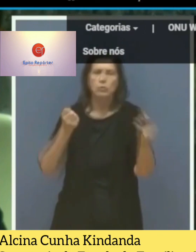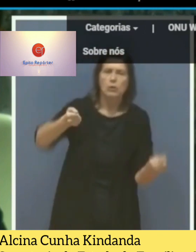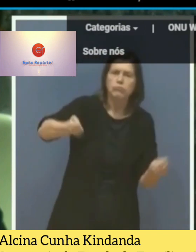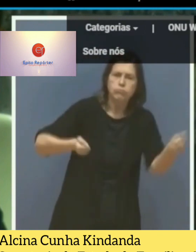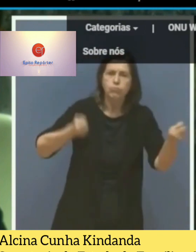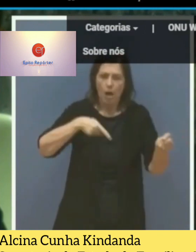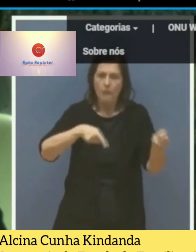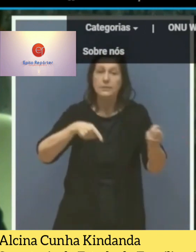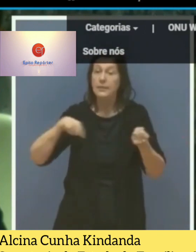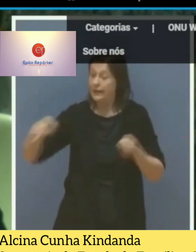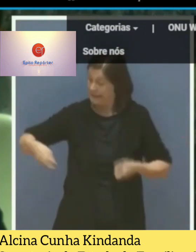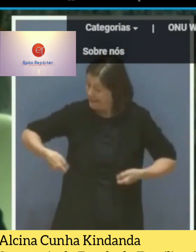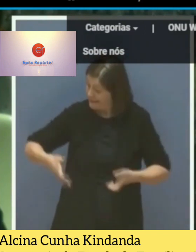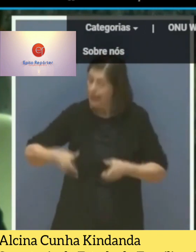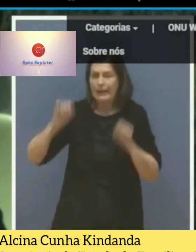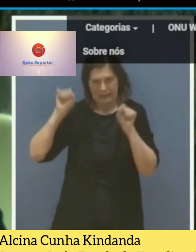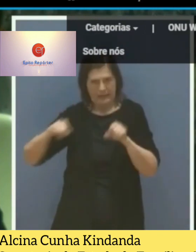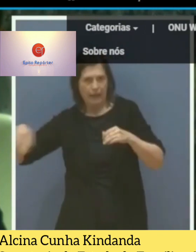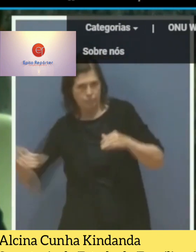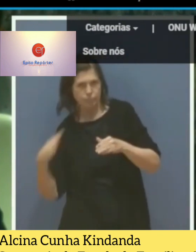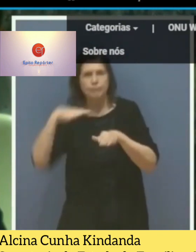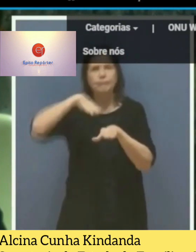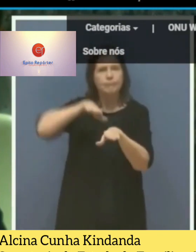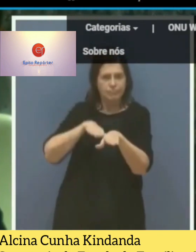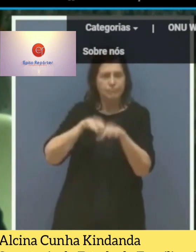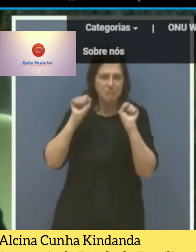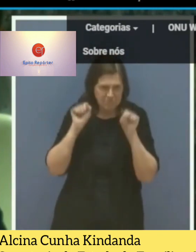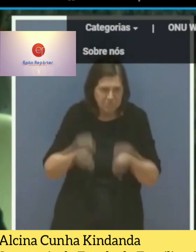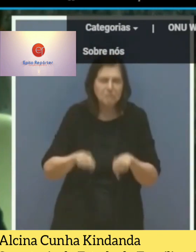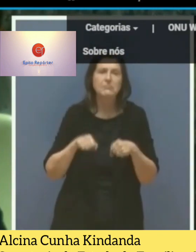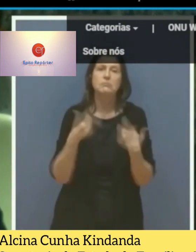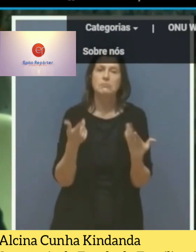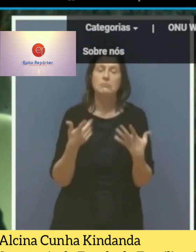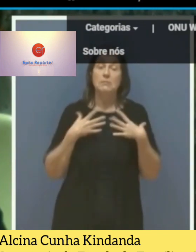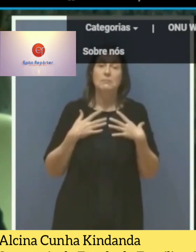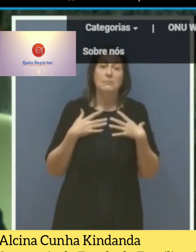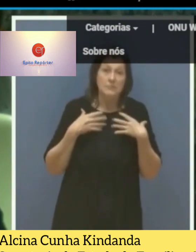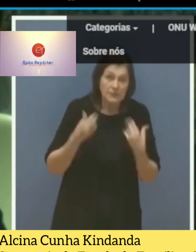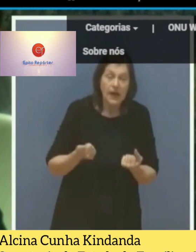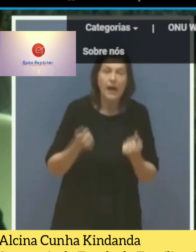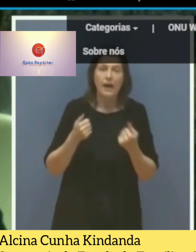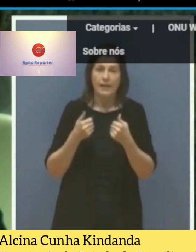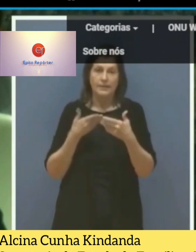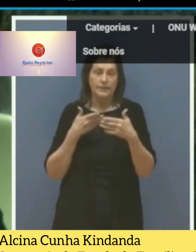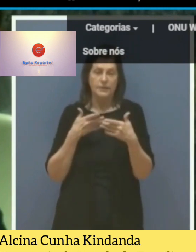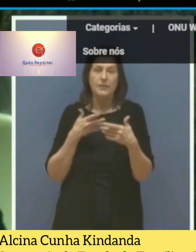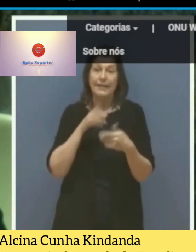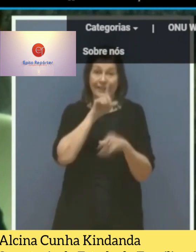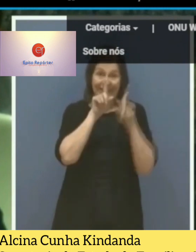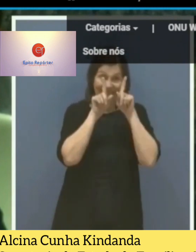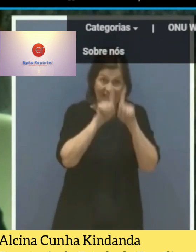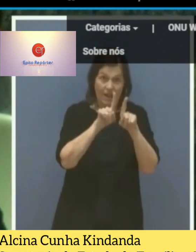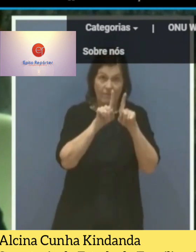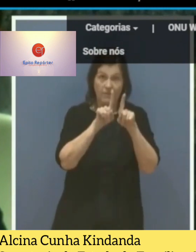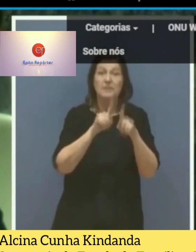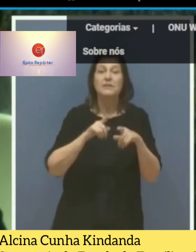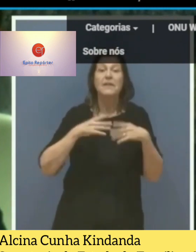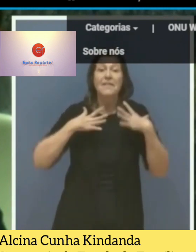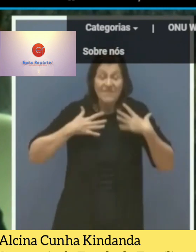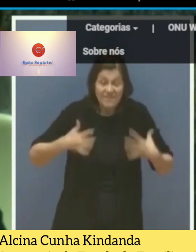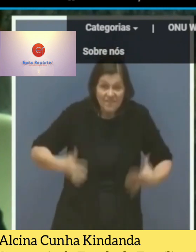deficiência saúde reabilitação física com a implementação de 11 reabilitação física